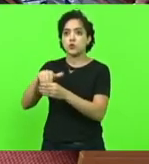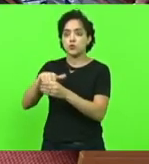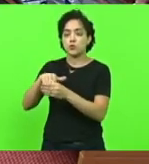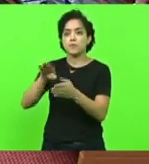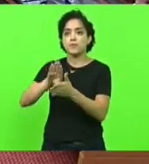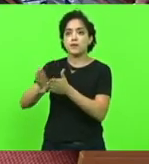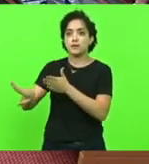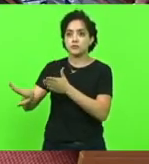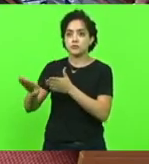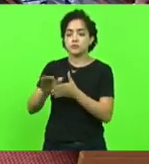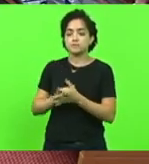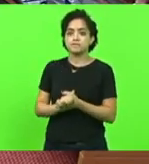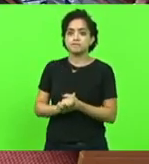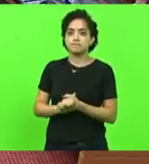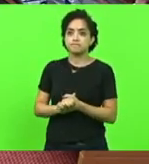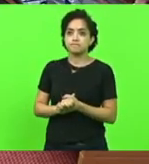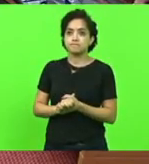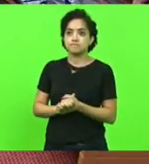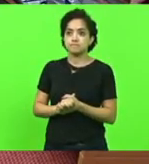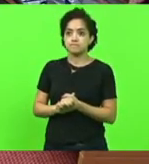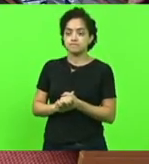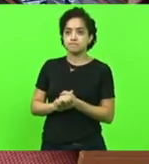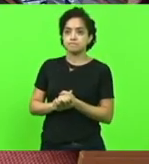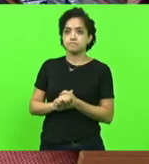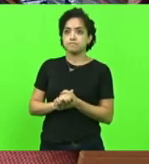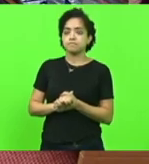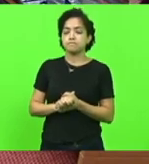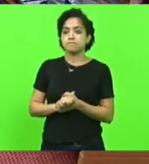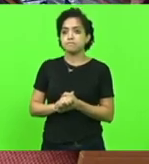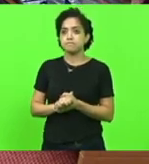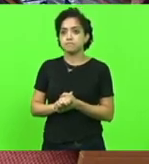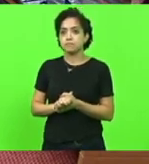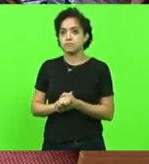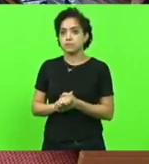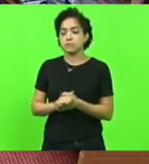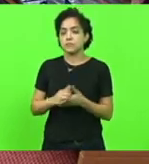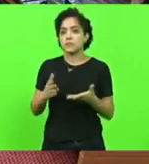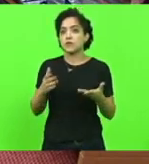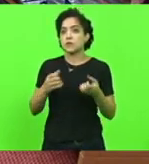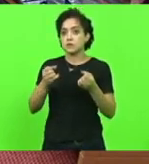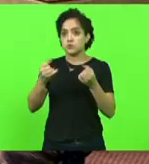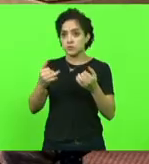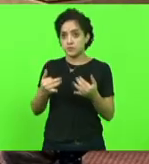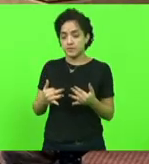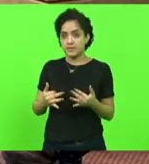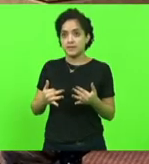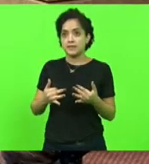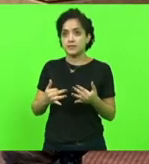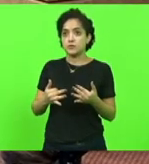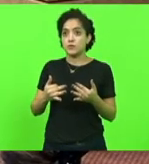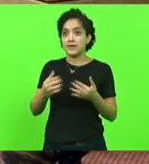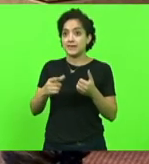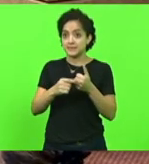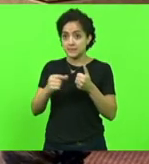retirada do artigo 97. Só explicando, senhor presidente, que esse artigo dá o direito da pessoa.